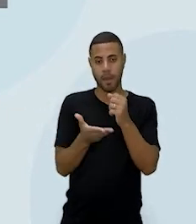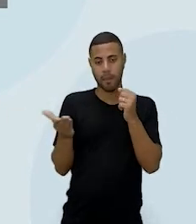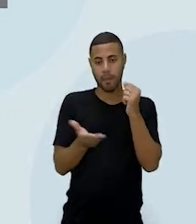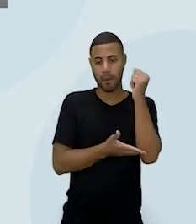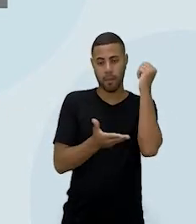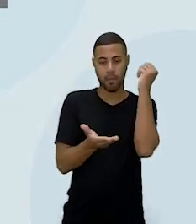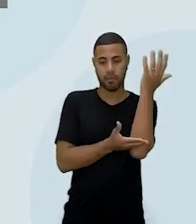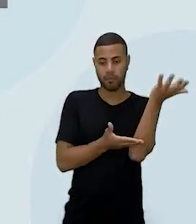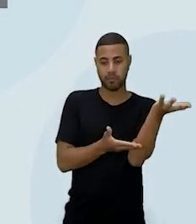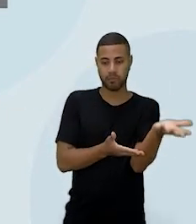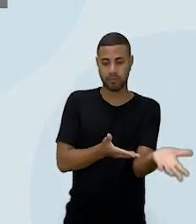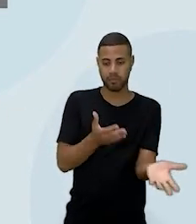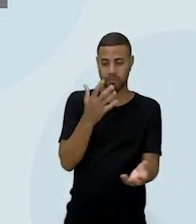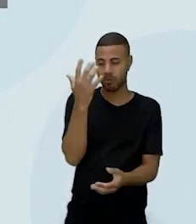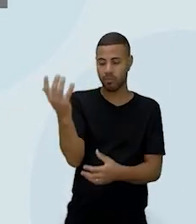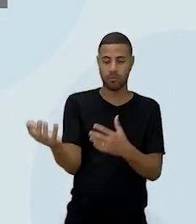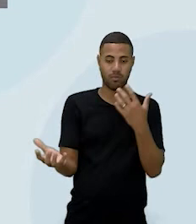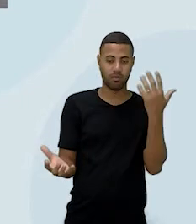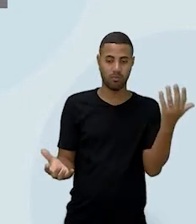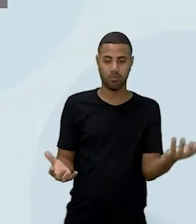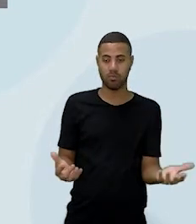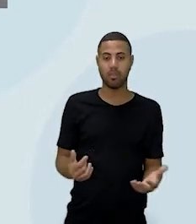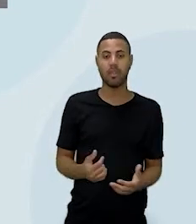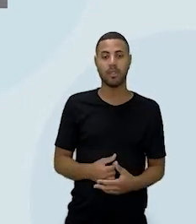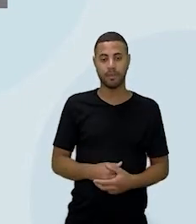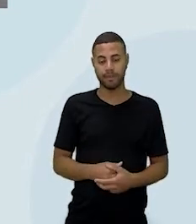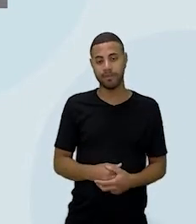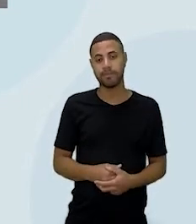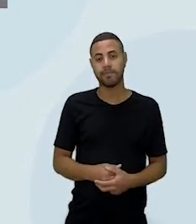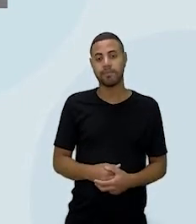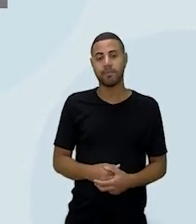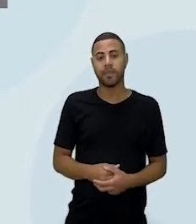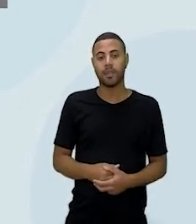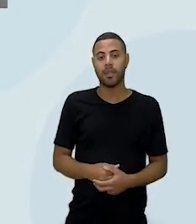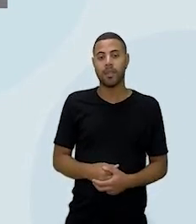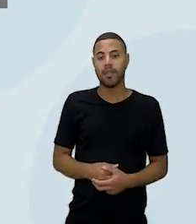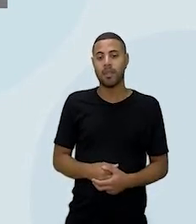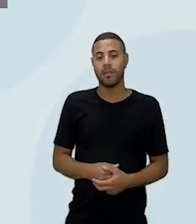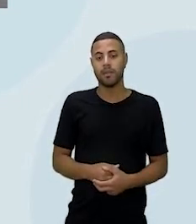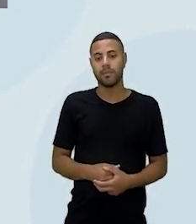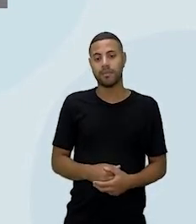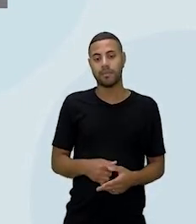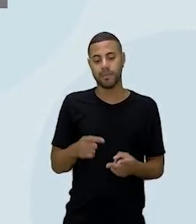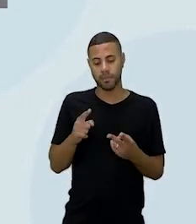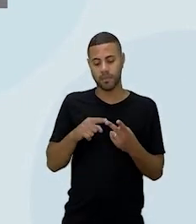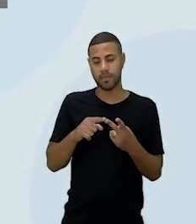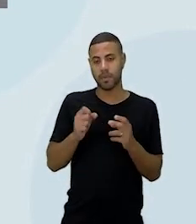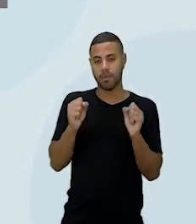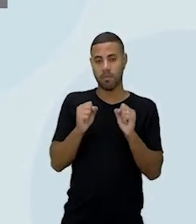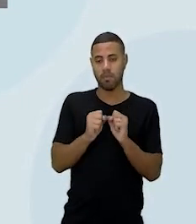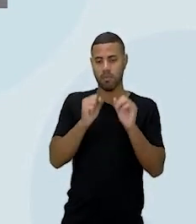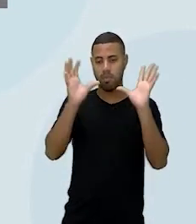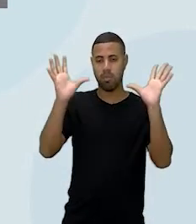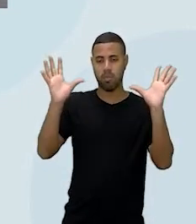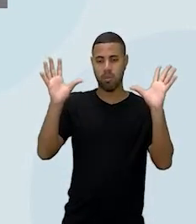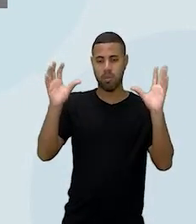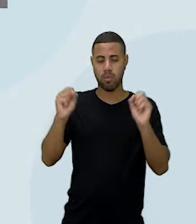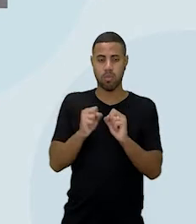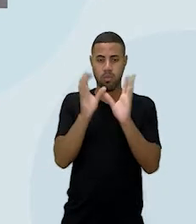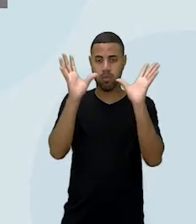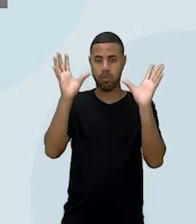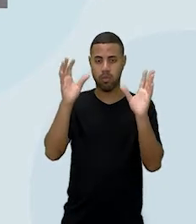retirada do calcário da rocha, né, da rocha calcária. Nós temos ali processos erosivos que podem provocar,